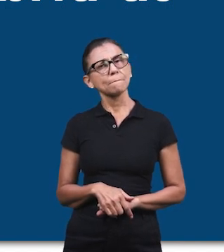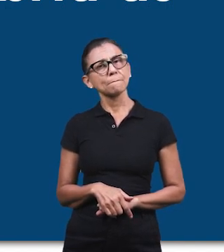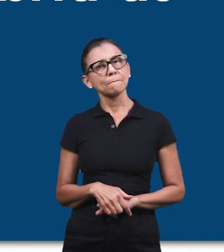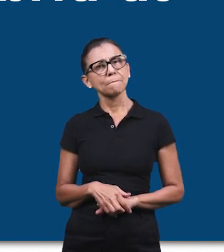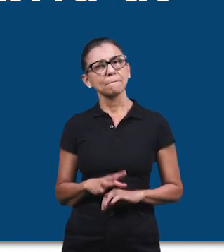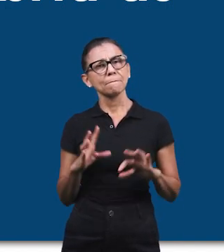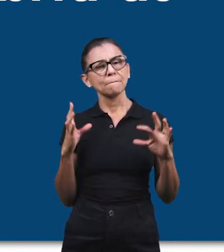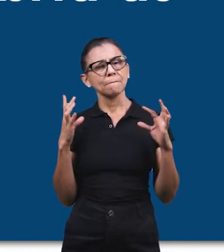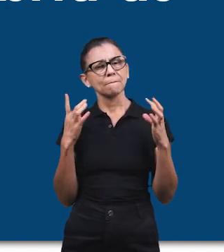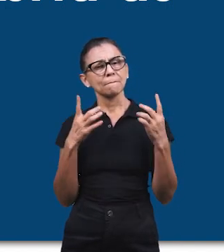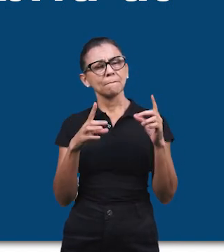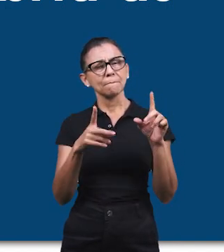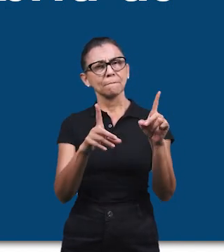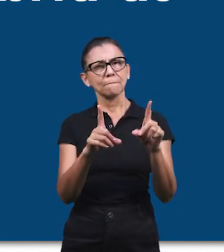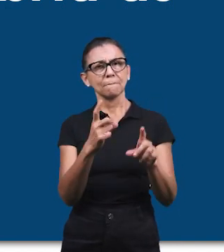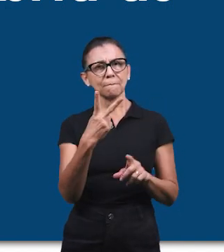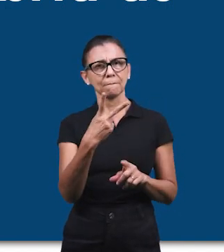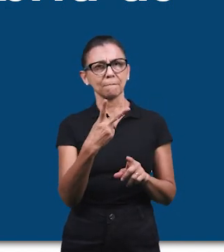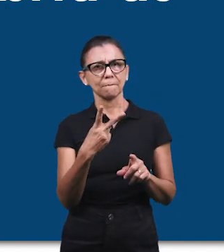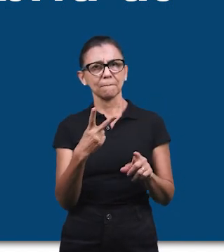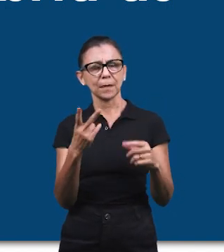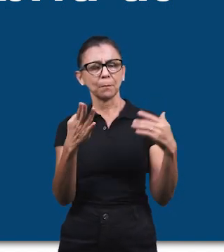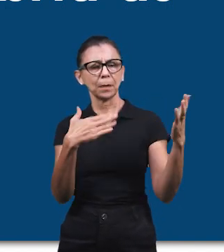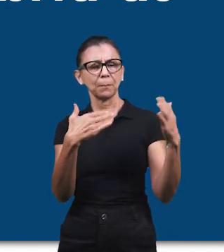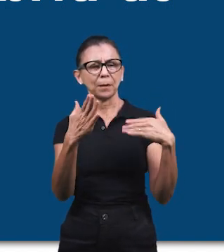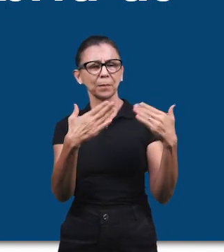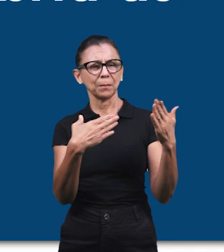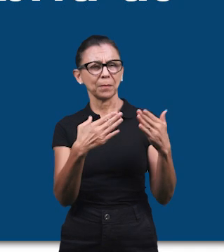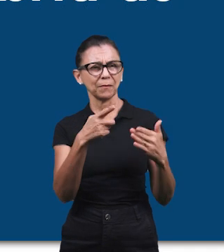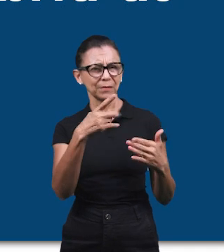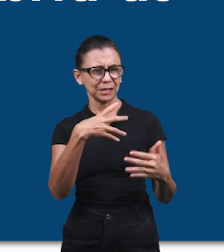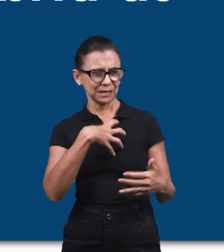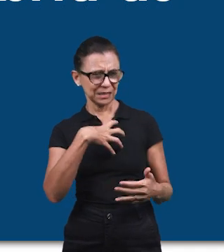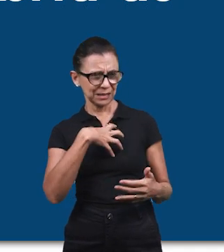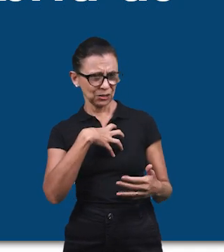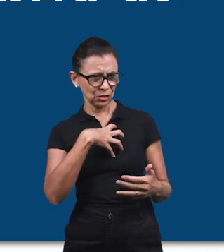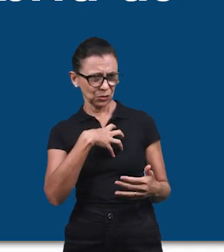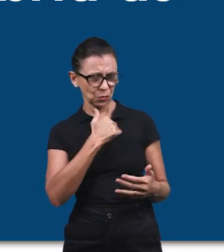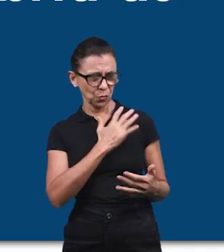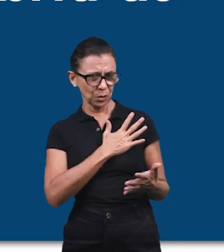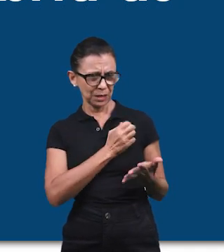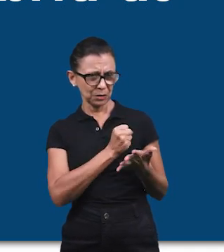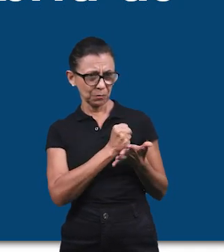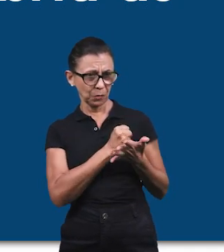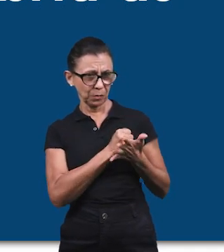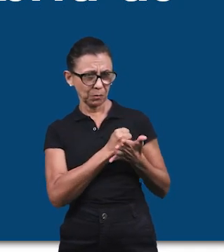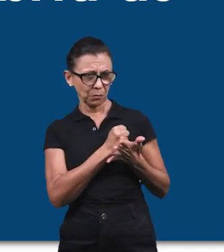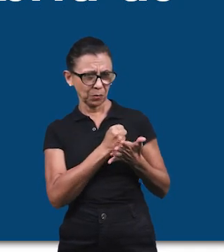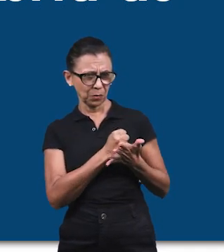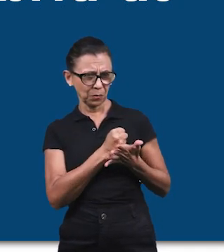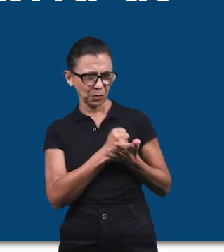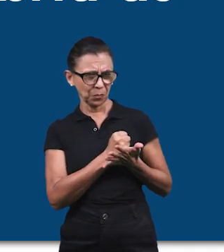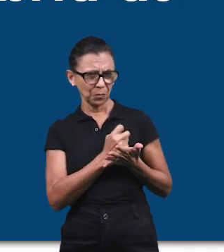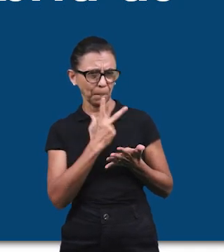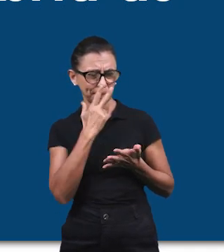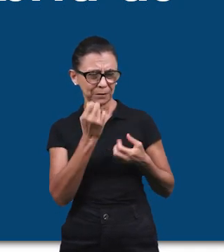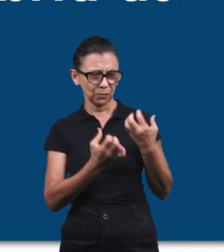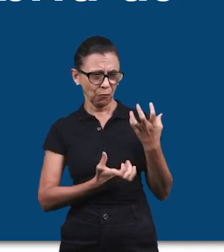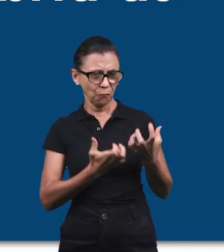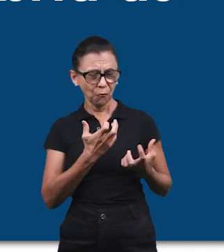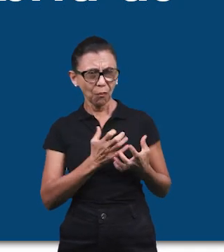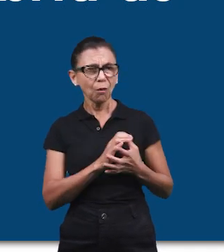porventura não ardia em nós o nosso coração quando pelo caminho nos